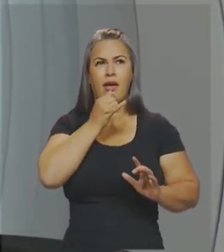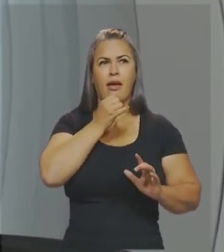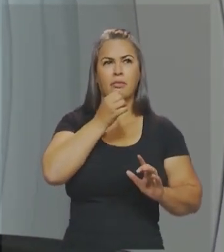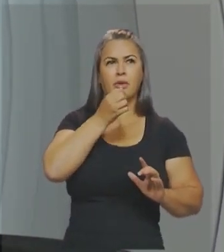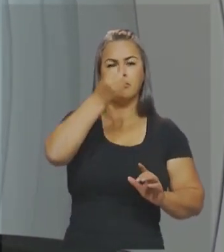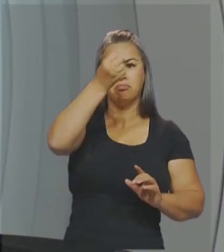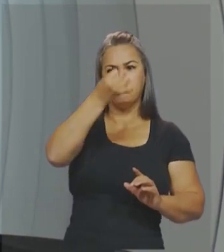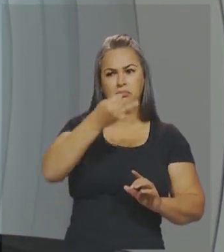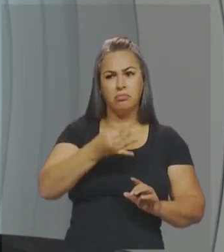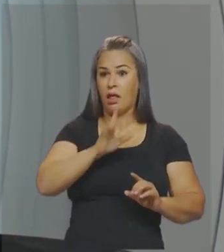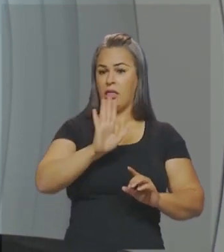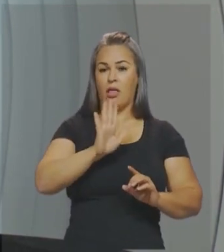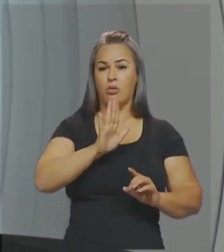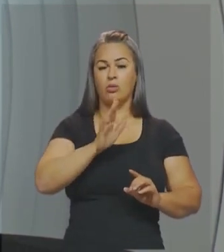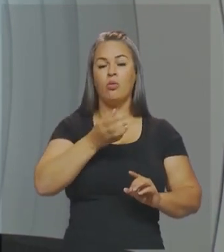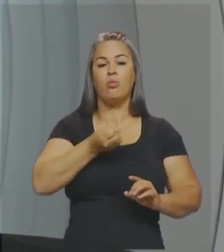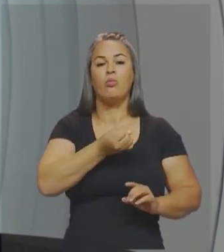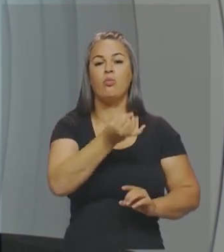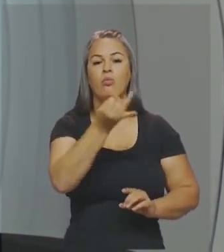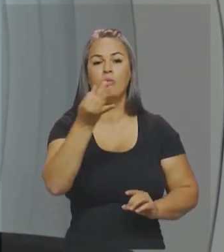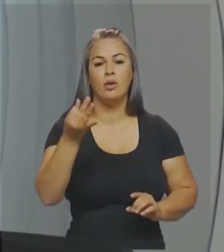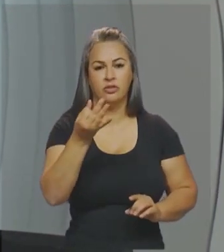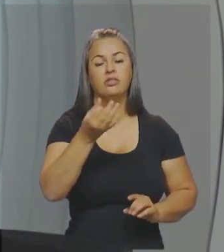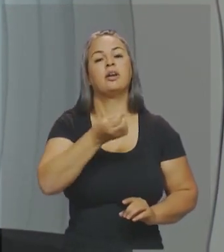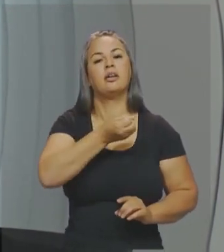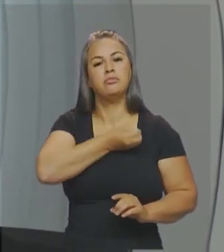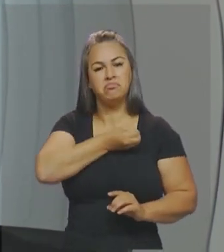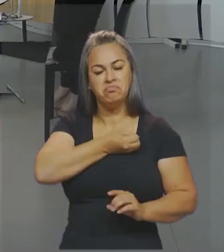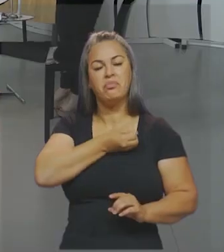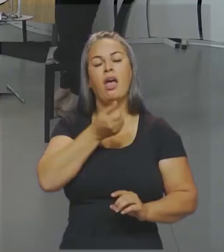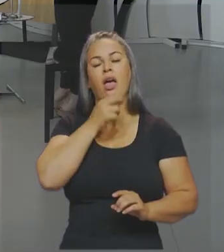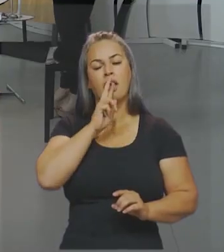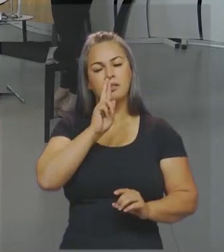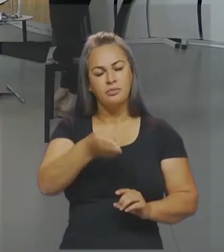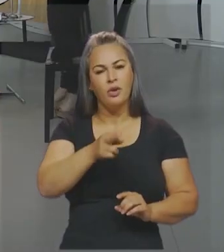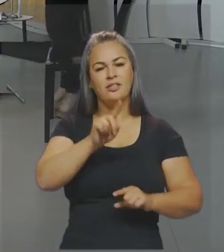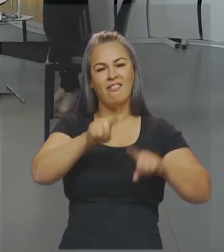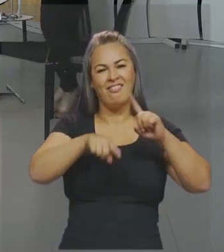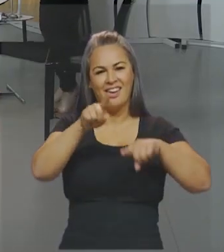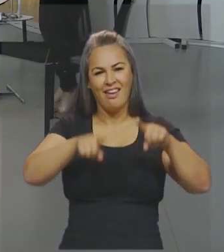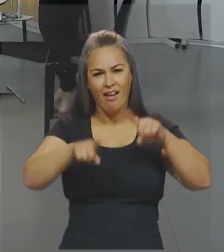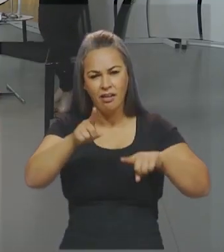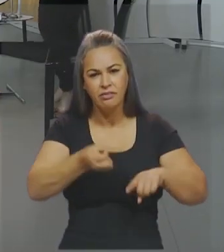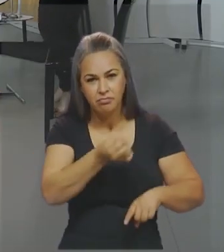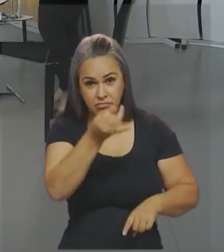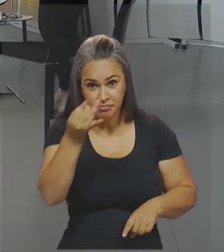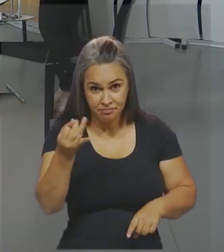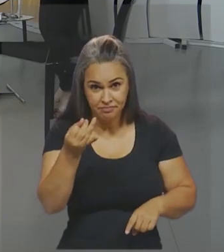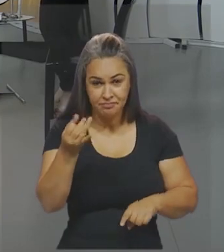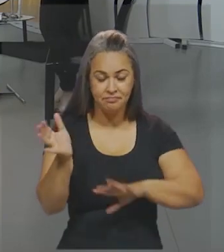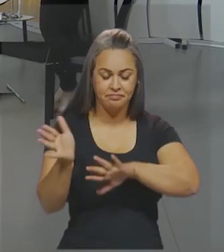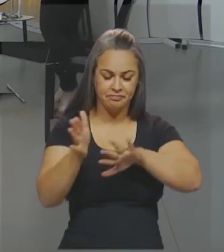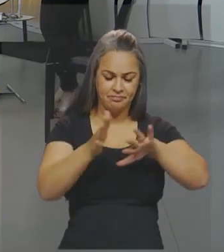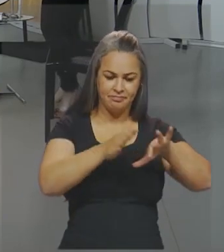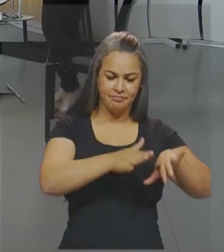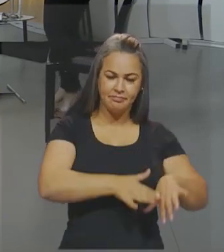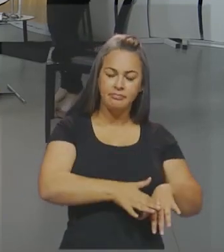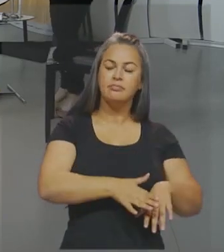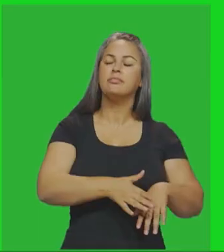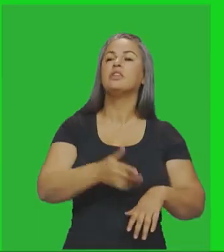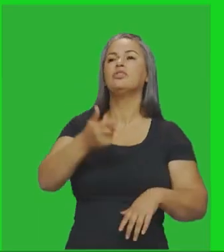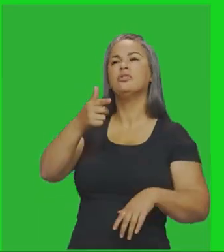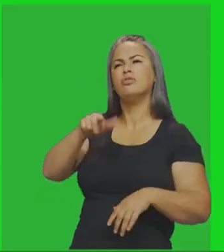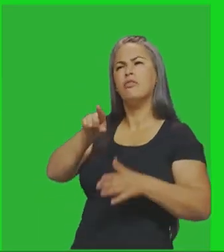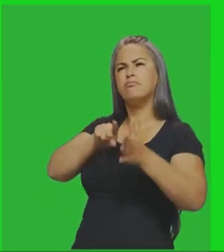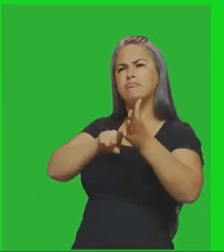aí sim você vai falar que é variável quantitativa. Mais uma pergunta para você, professora Silvana, uma pergunta de 6º